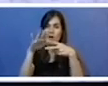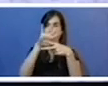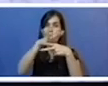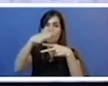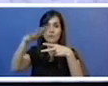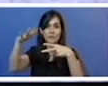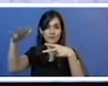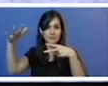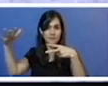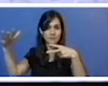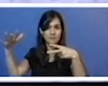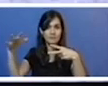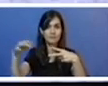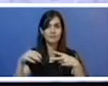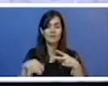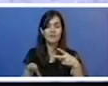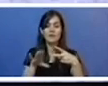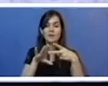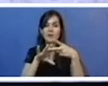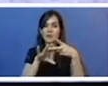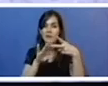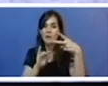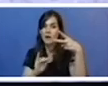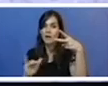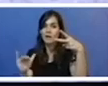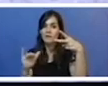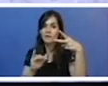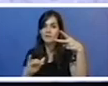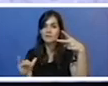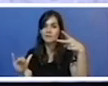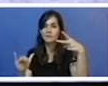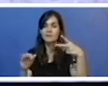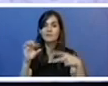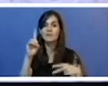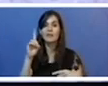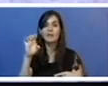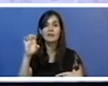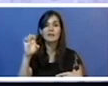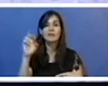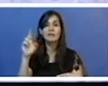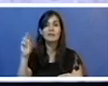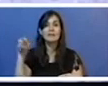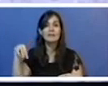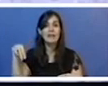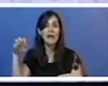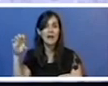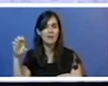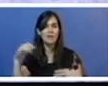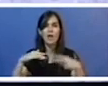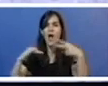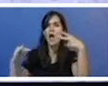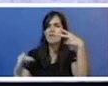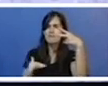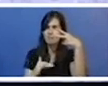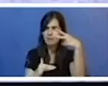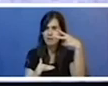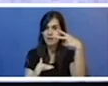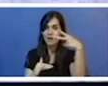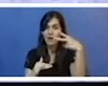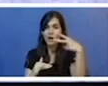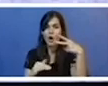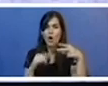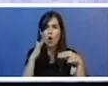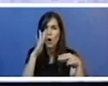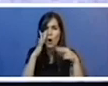superficial, que é a epiderme, e a segunda camada mais profunda, que é a derme. Logo abaixo é um tecido